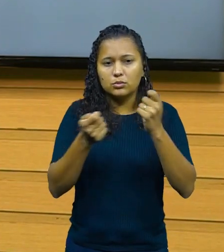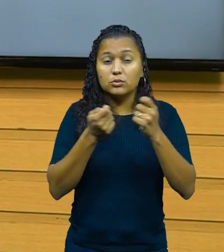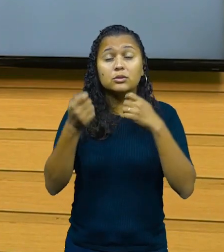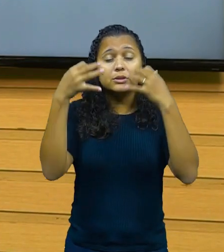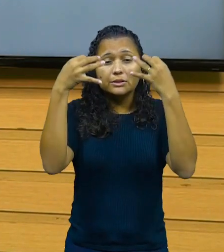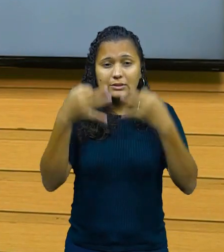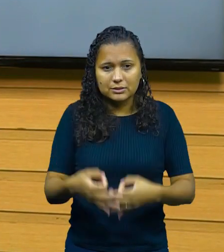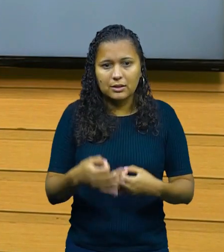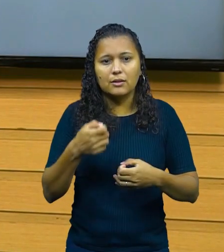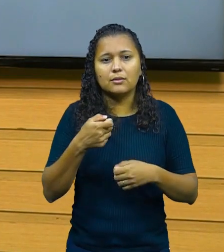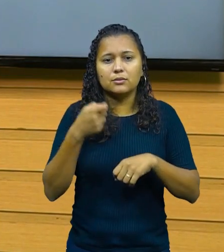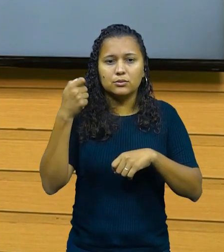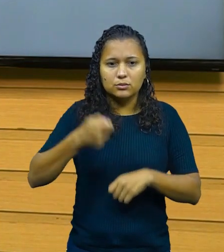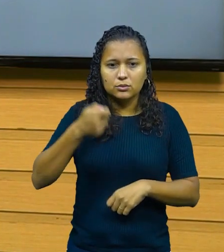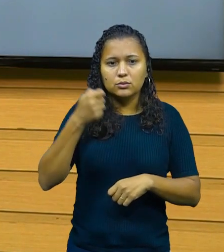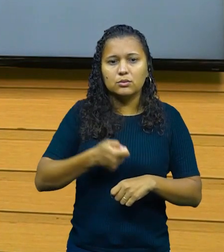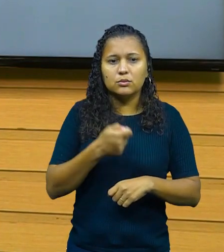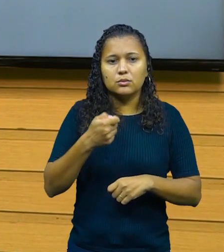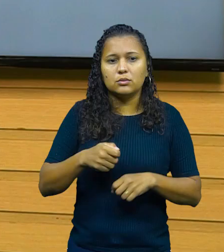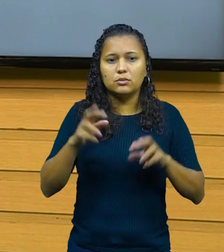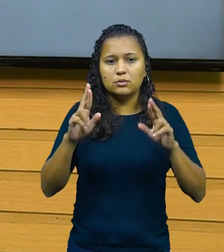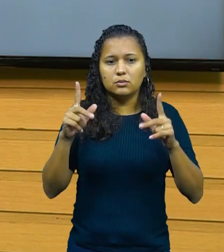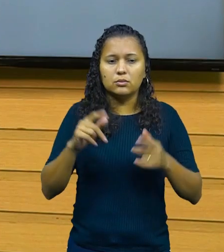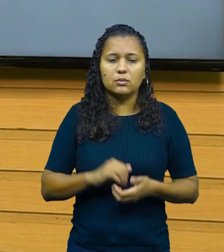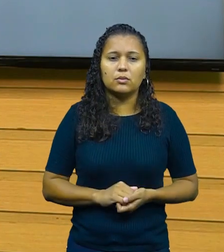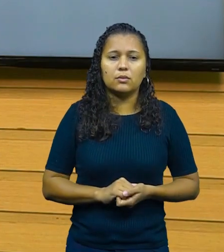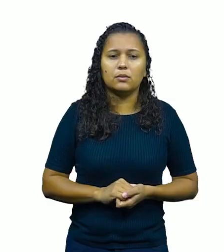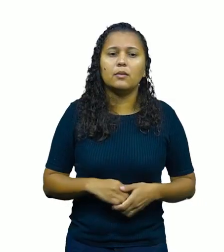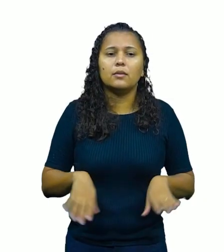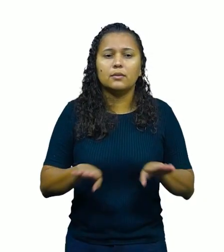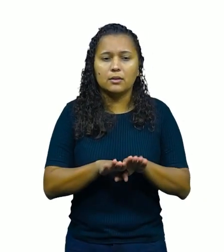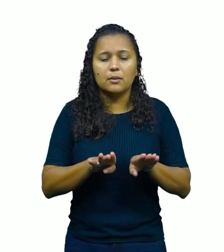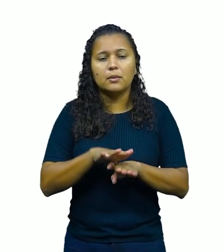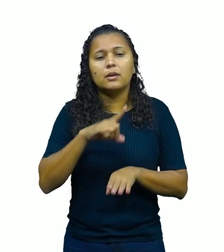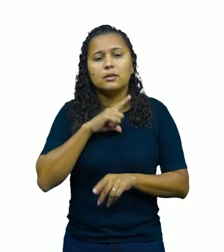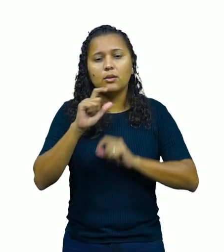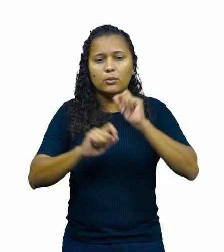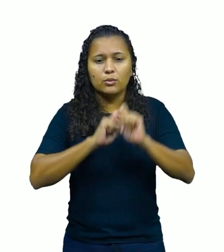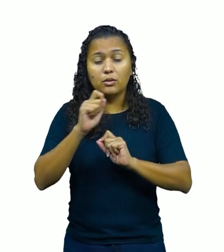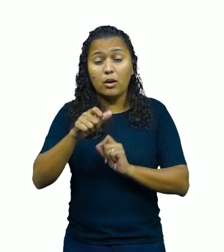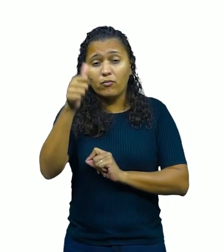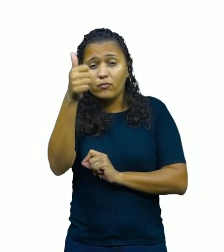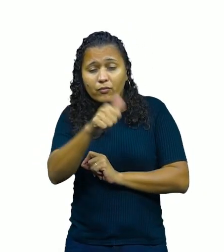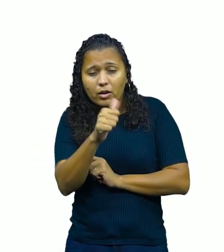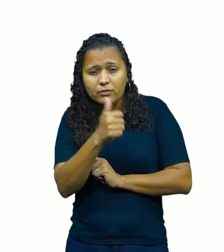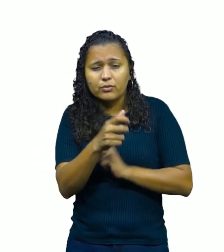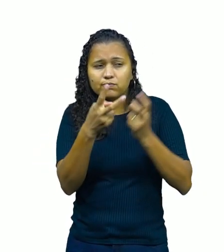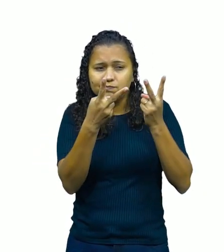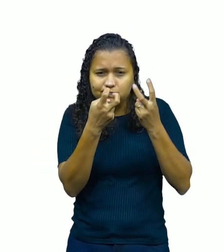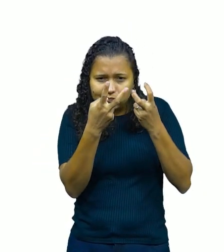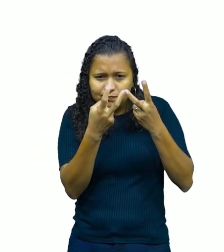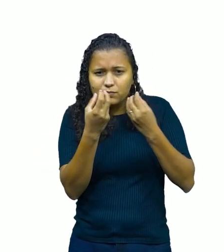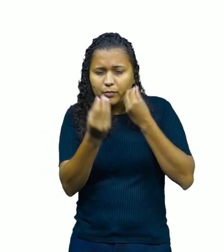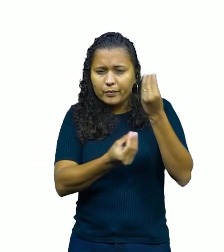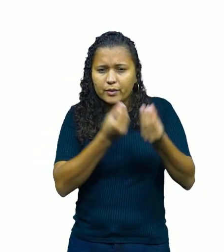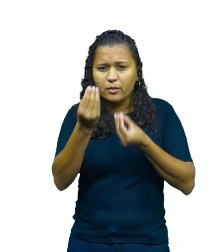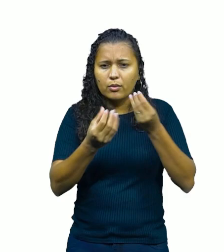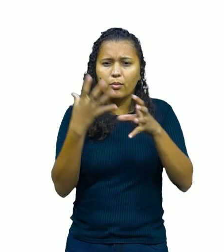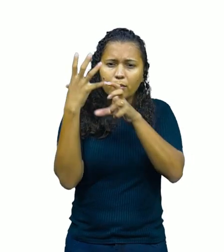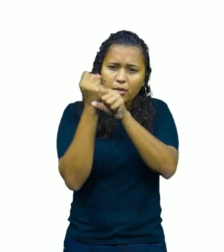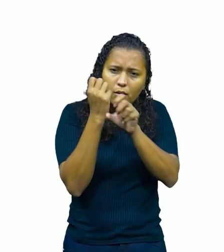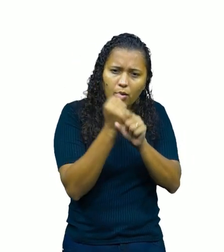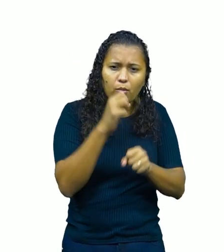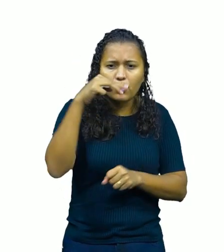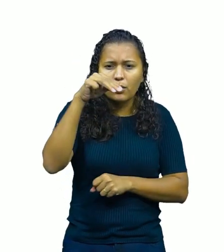controle bem rígido disso aqui, para que você não gere diferença. Também tem a recomendação de verificação das dimensões